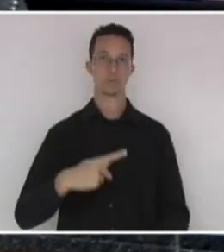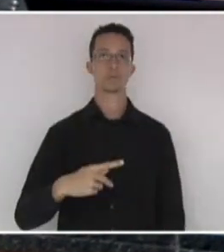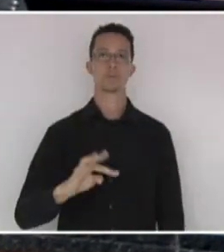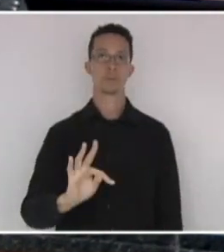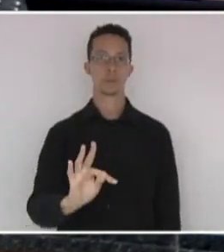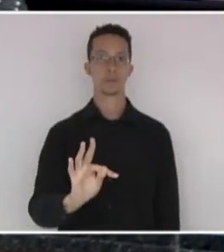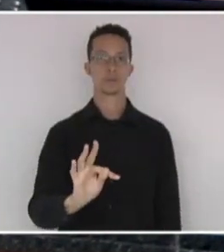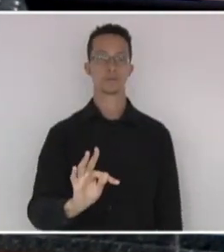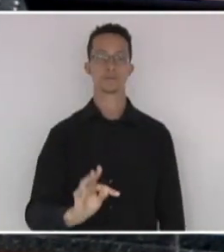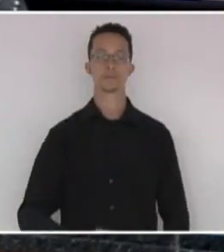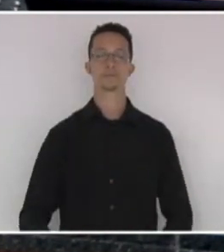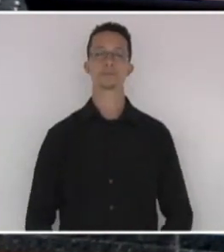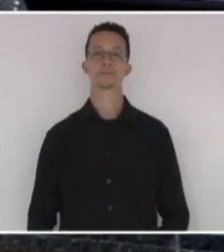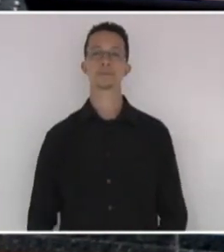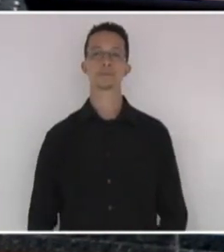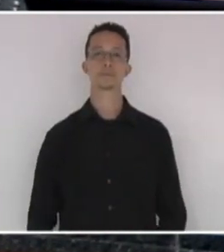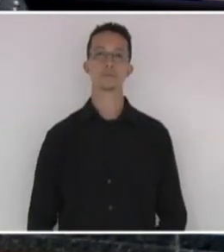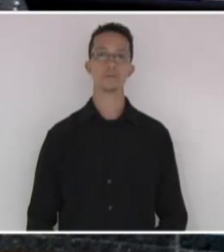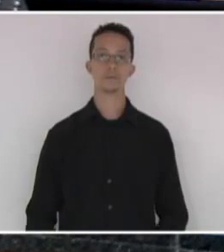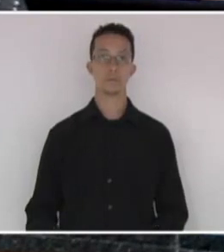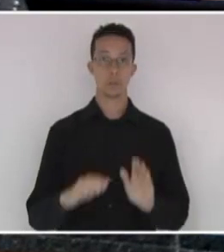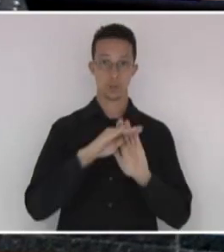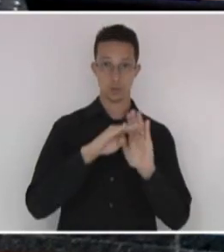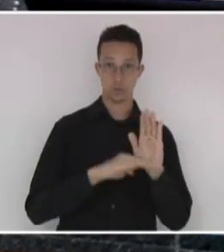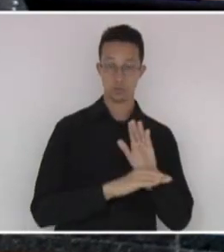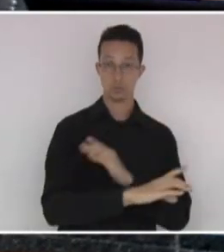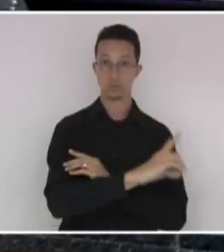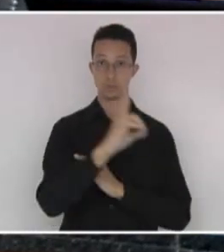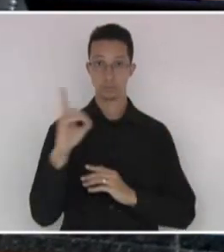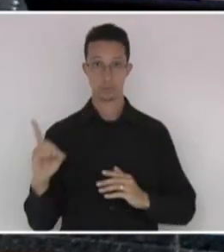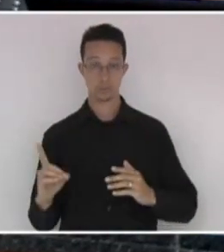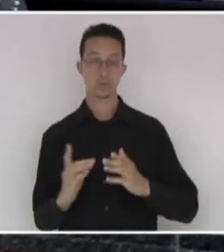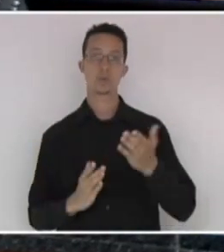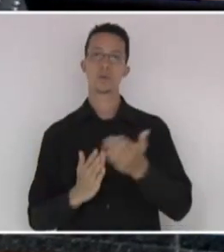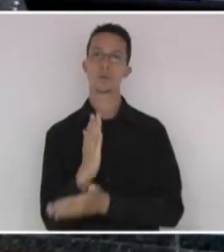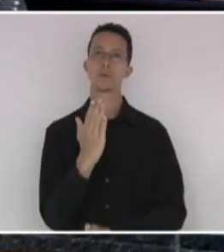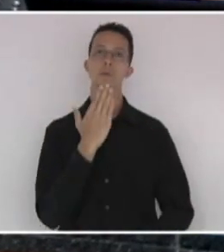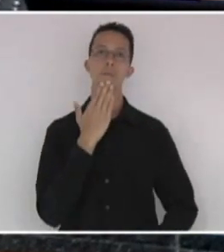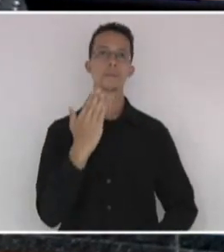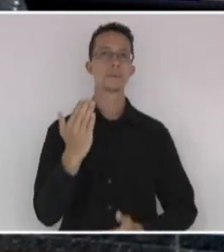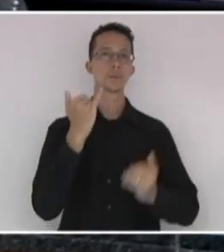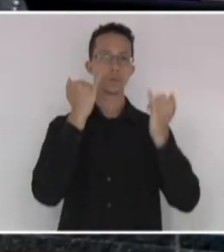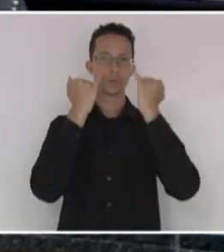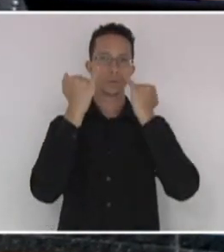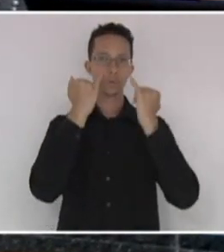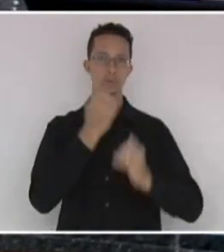Trabalhadores. Como ordem do dia, foi aprovado o pedido de informação número